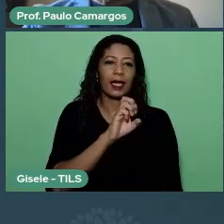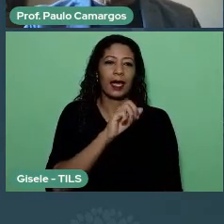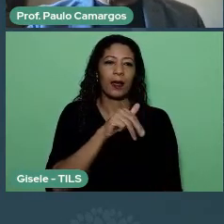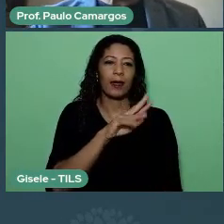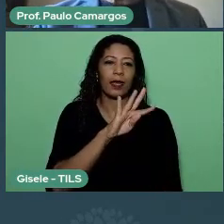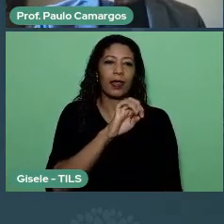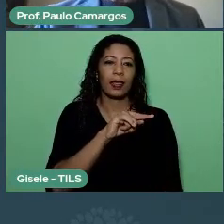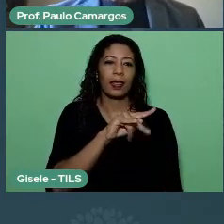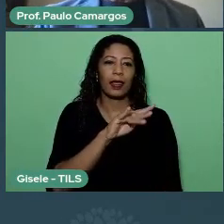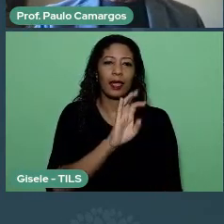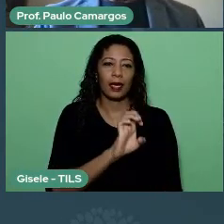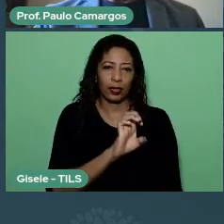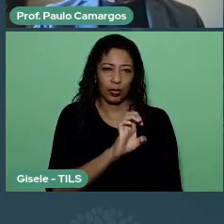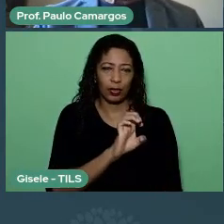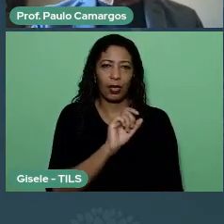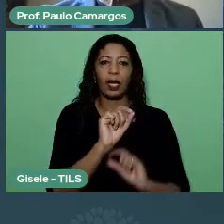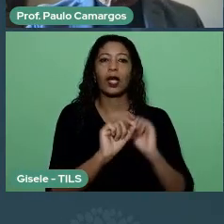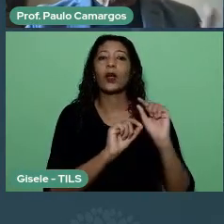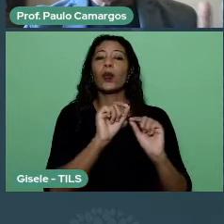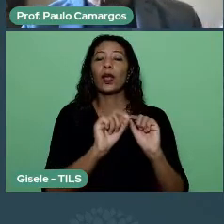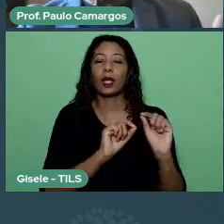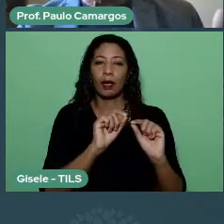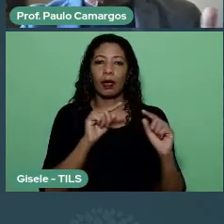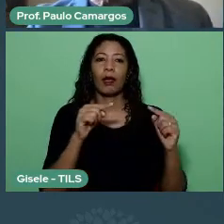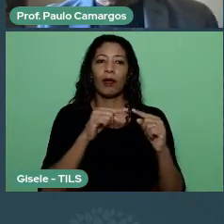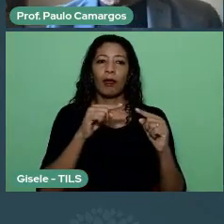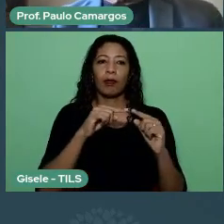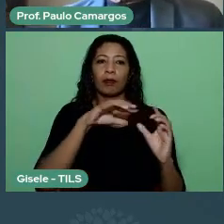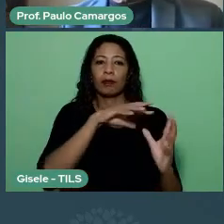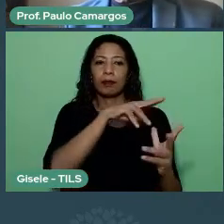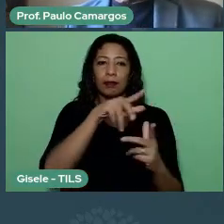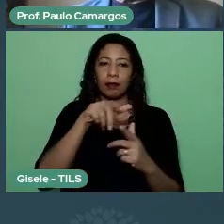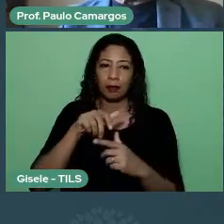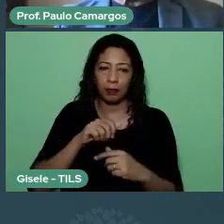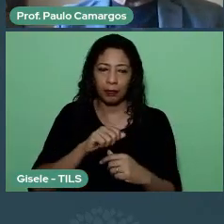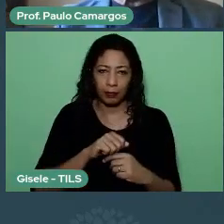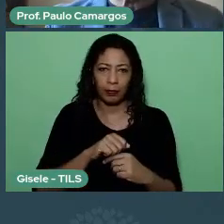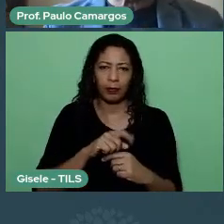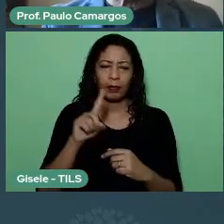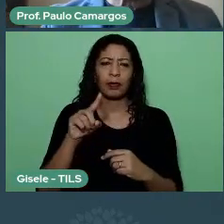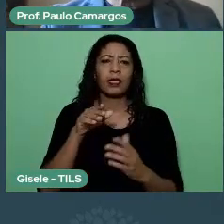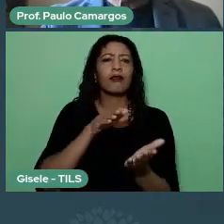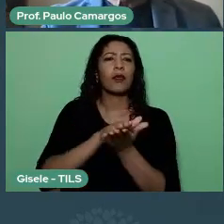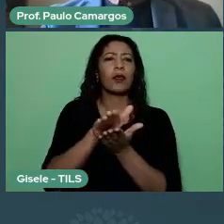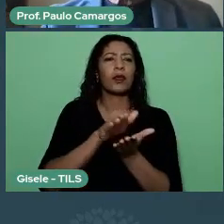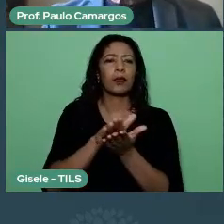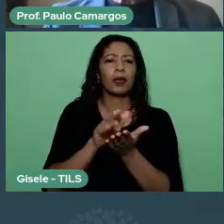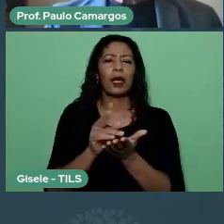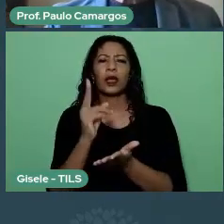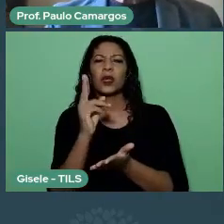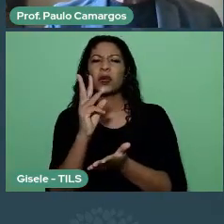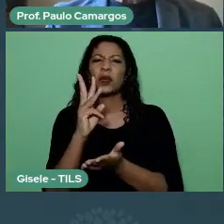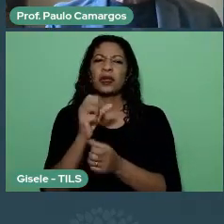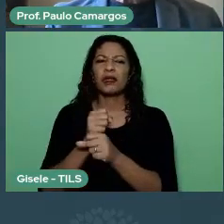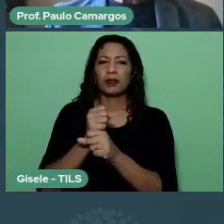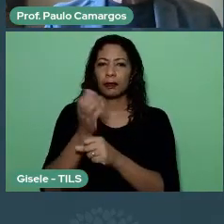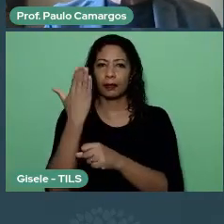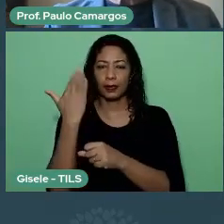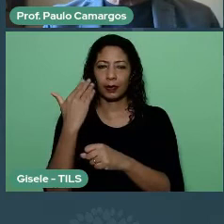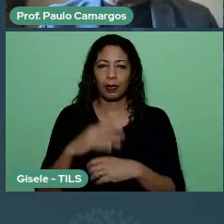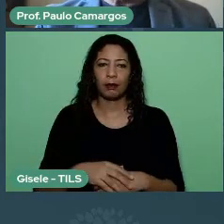essa é uma tendência hoje universal. Esse trabalho foi publicado há uns 2, 3 anos atrás, onde então é o